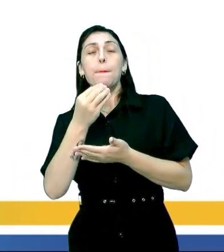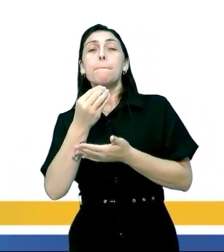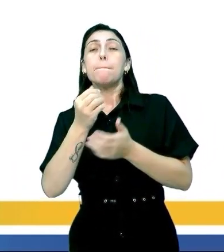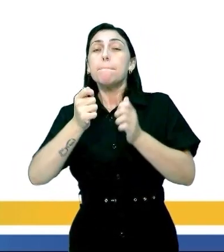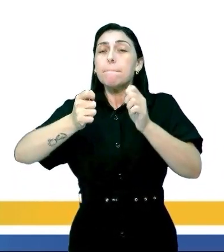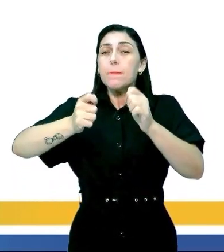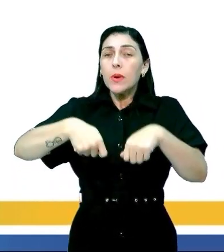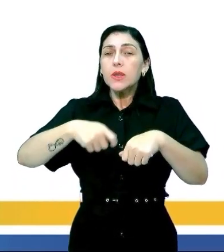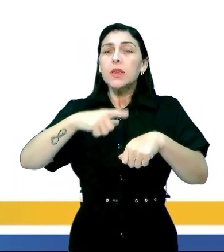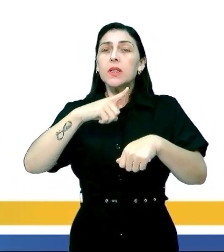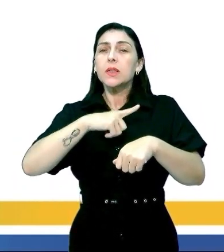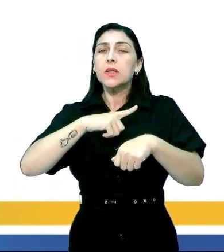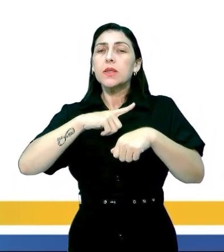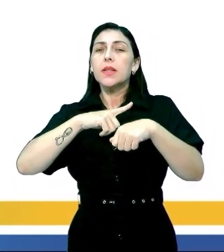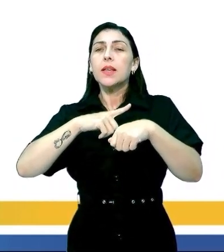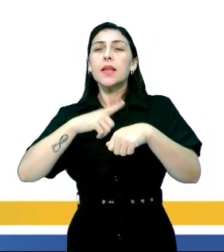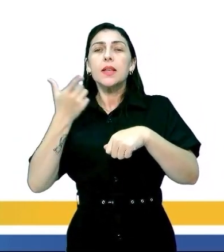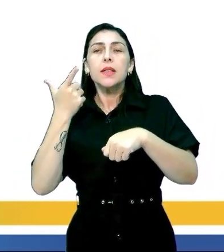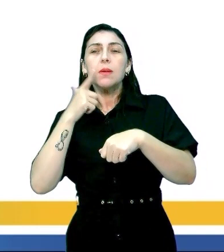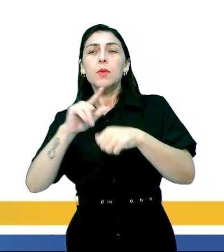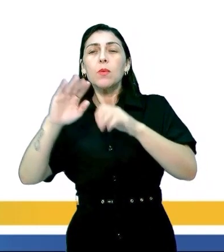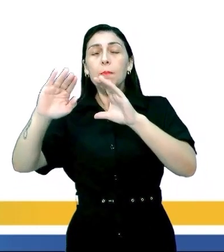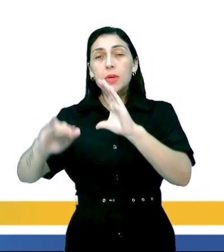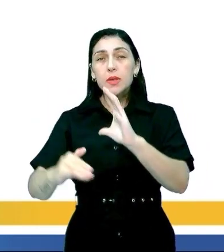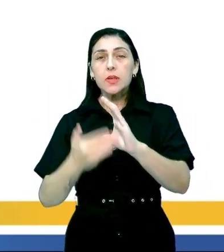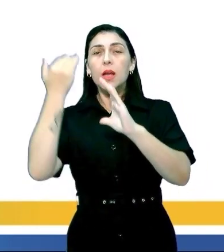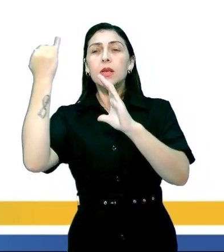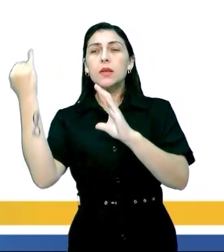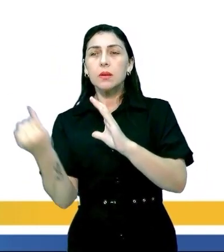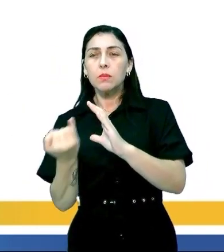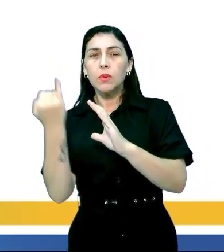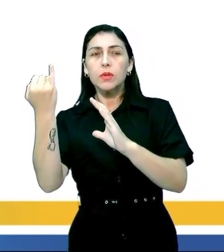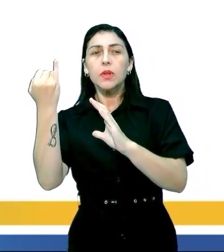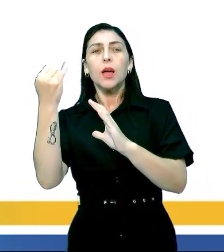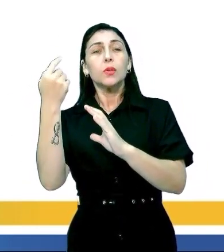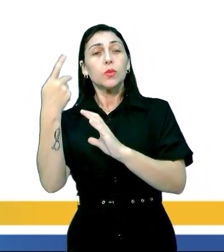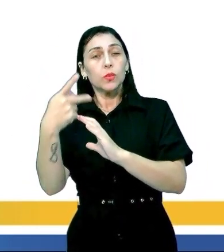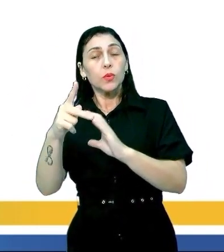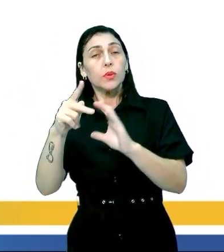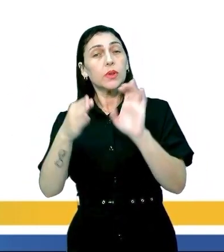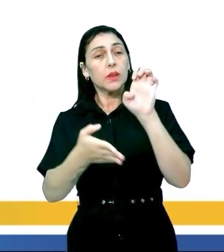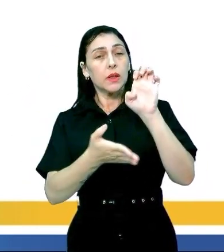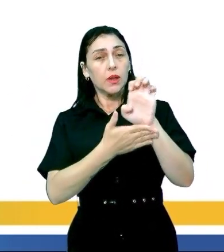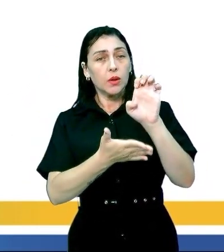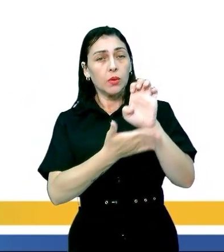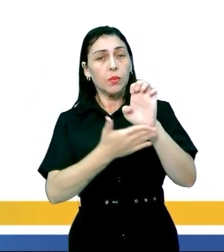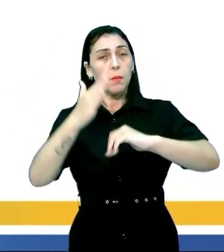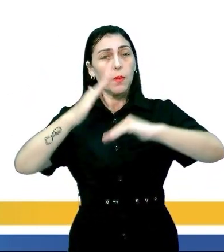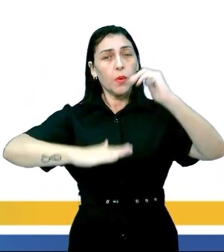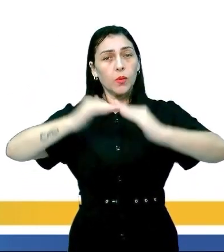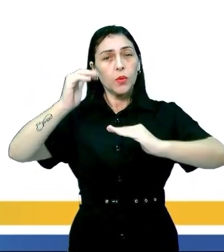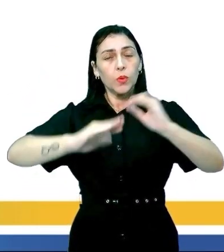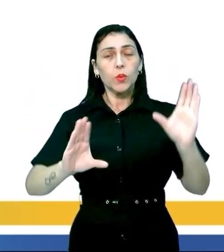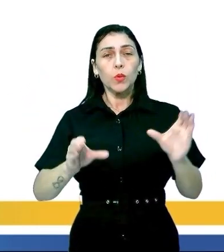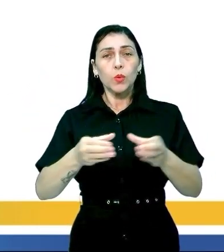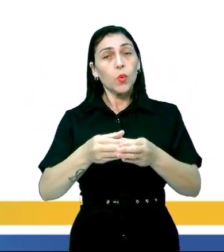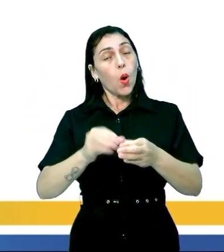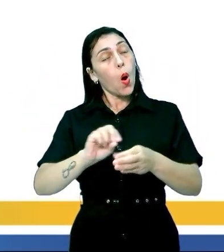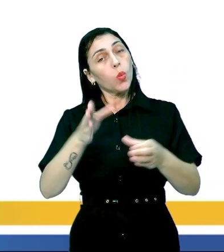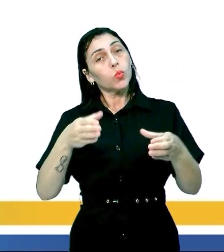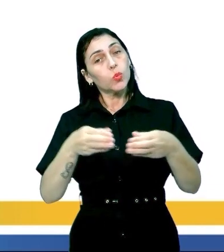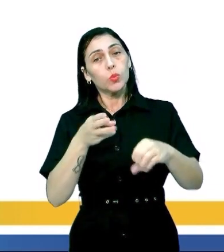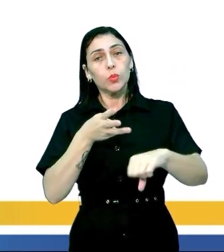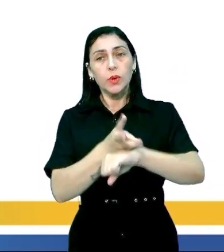na possibilidade de ter recebido alguma mensagem importante no e-mail profissional ou